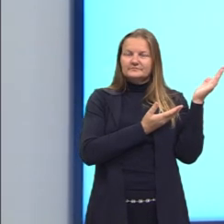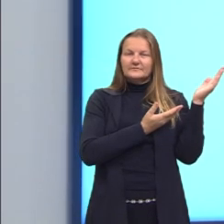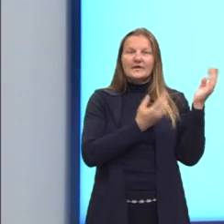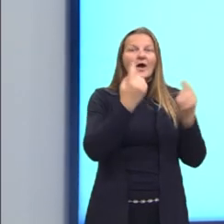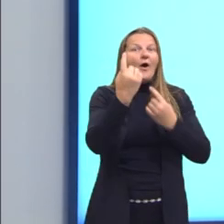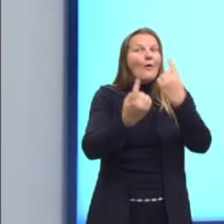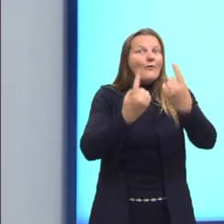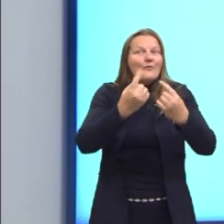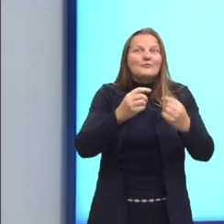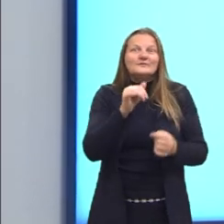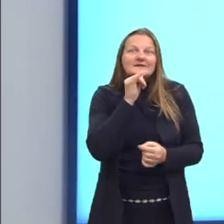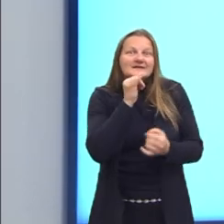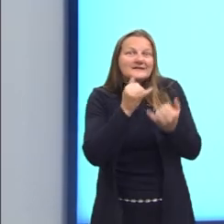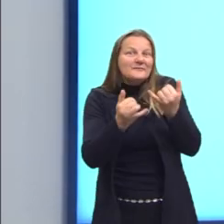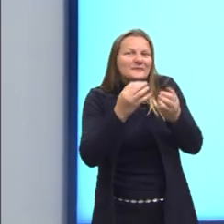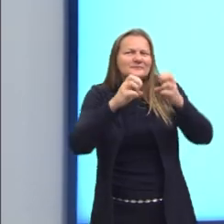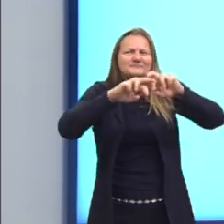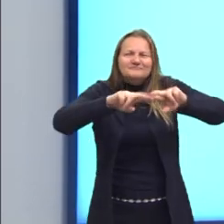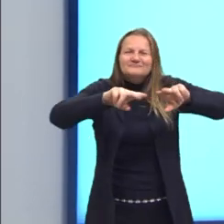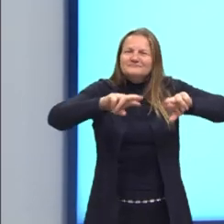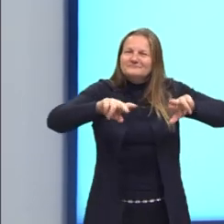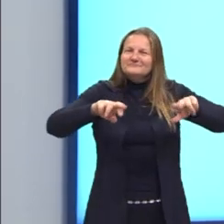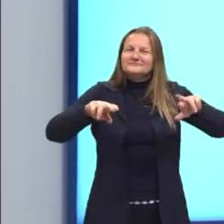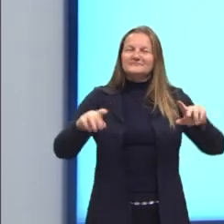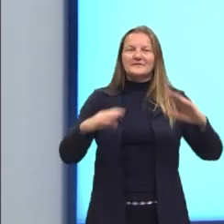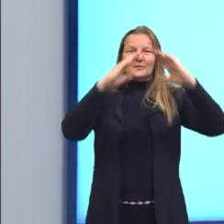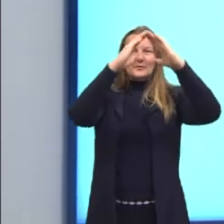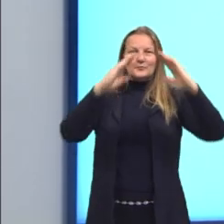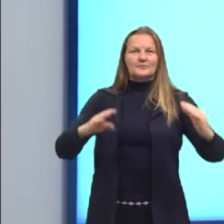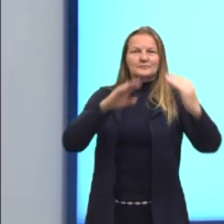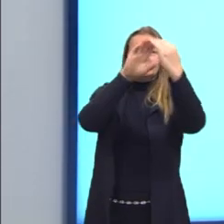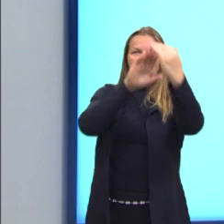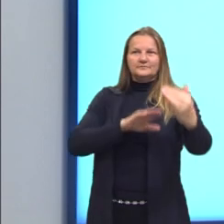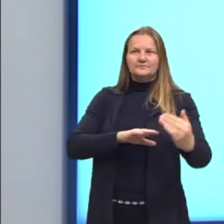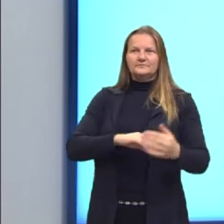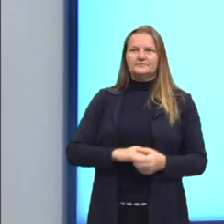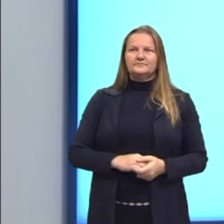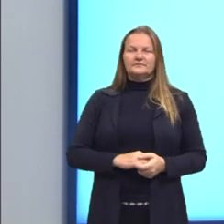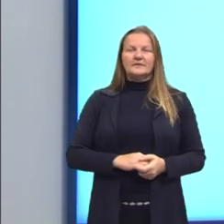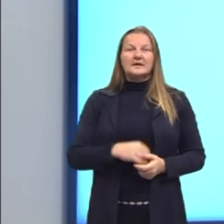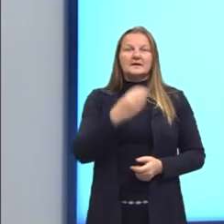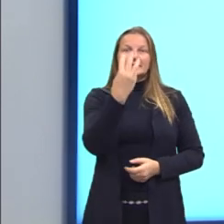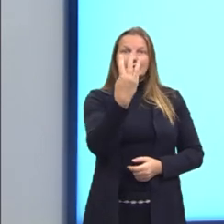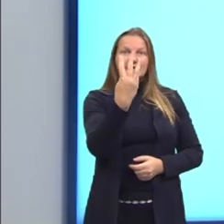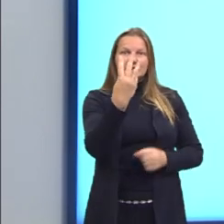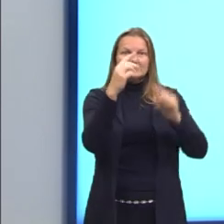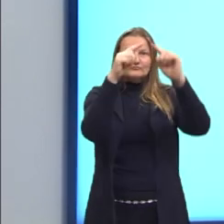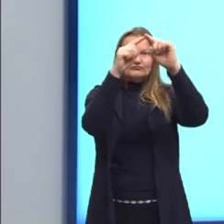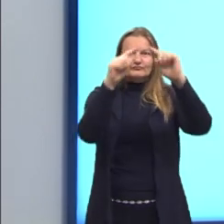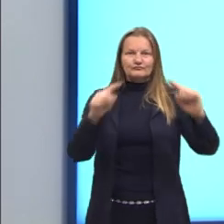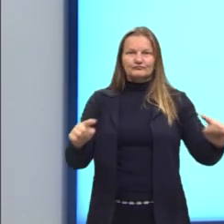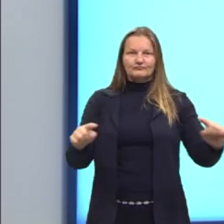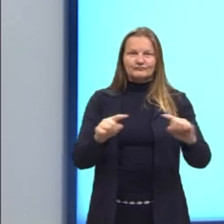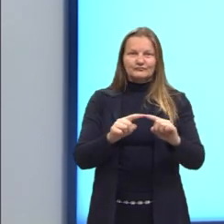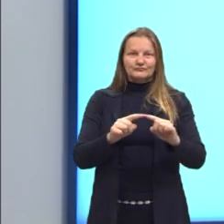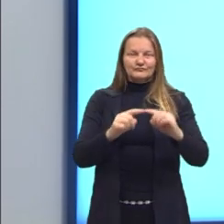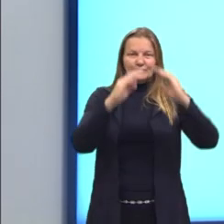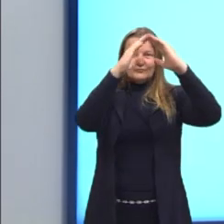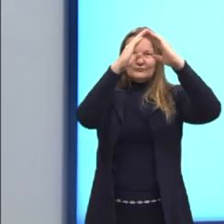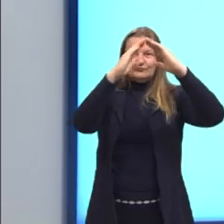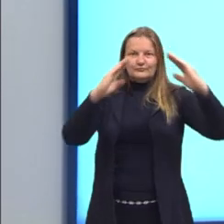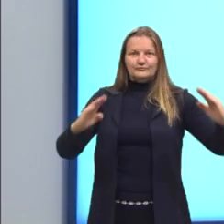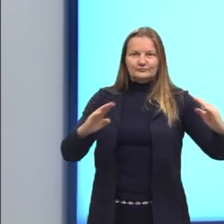exemplos de diferentes pirâmides então nós temos uma pirâmide triangular ela possui Então